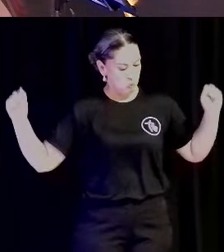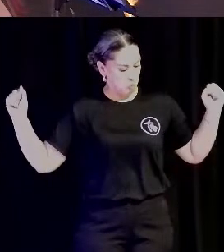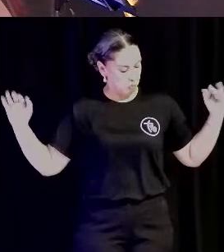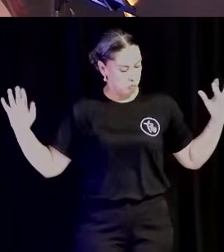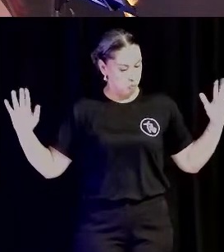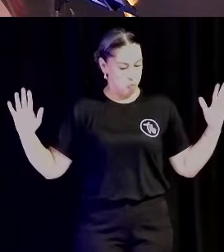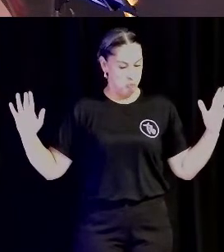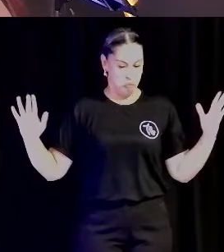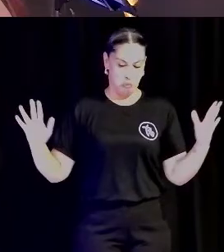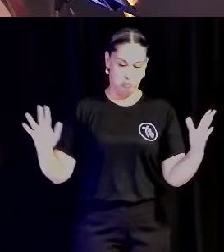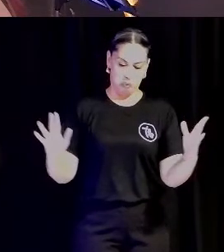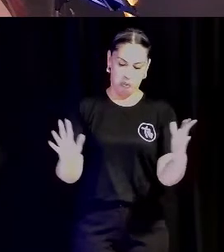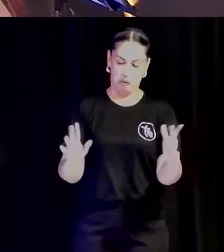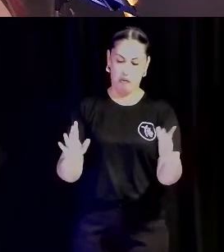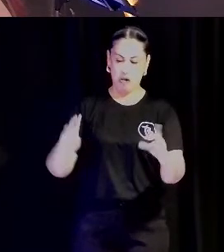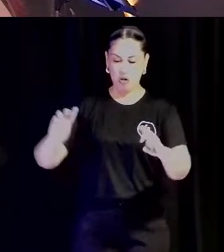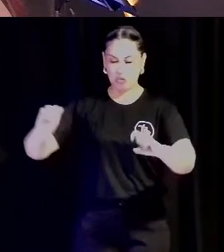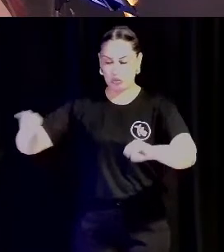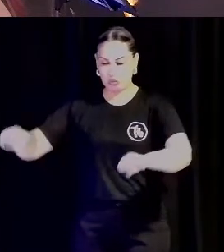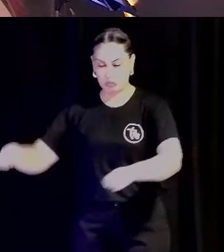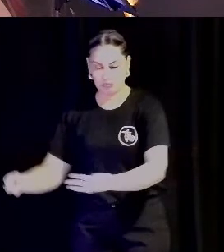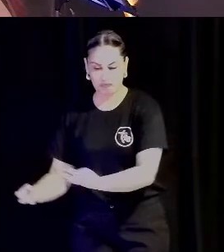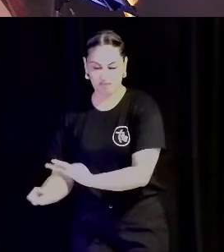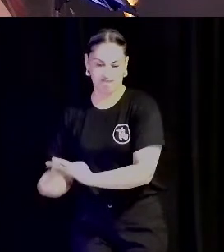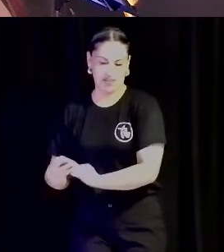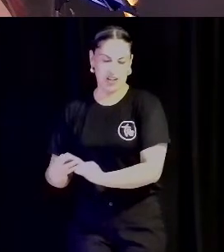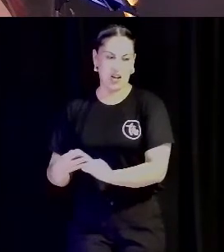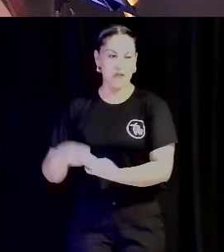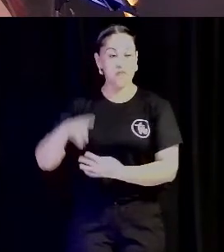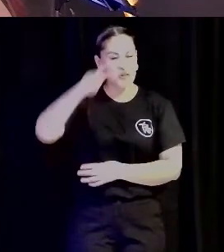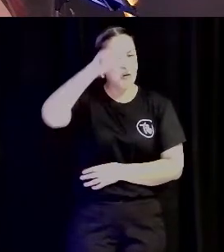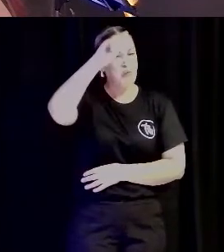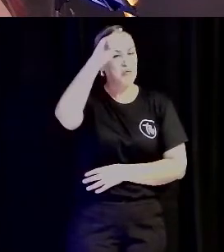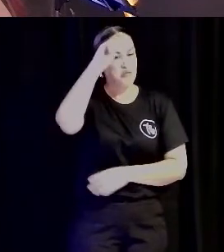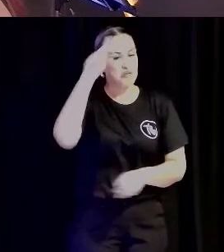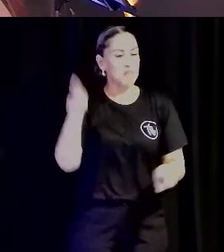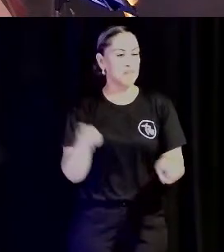Judeus e alguns egípcios juntos.